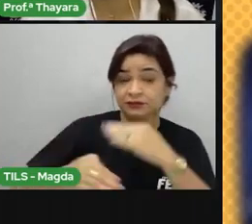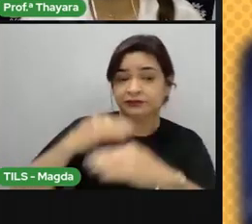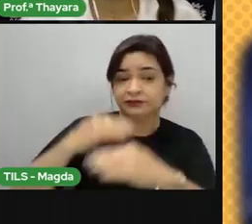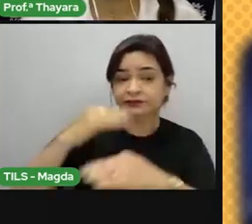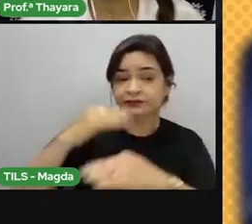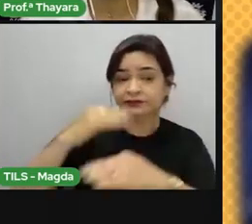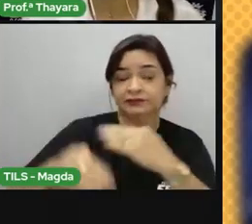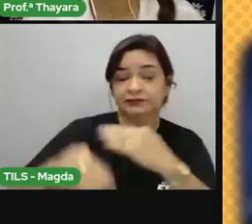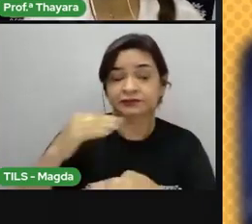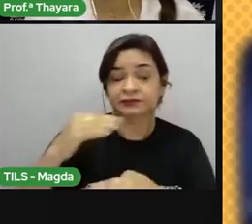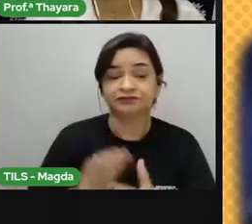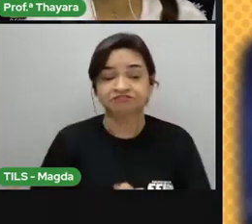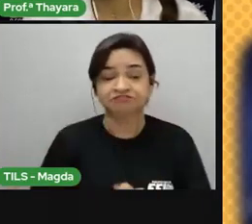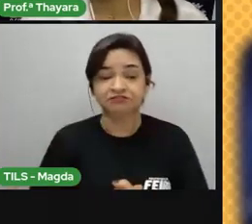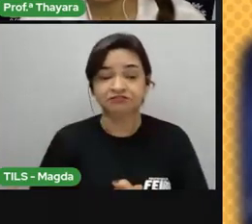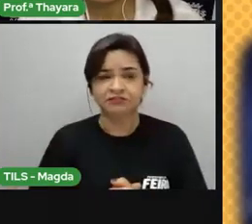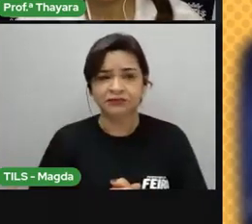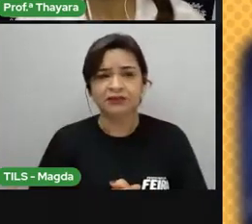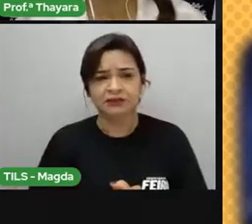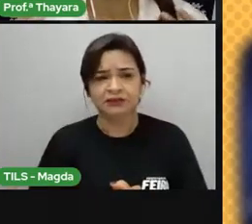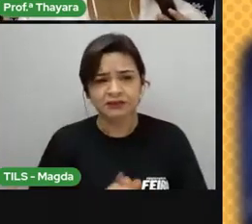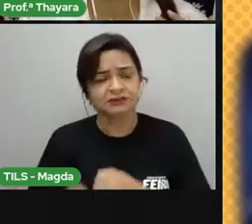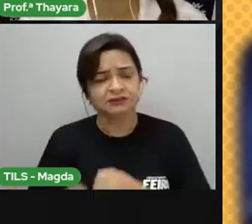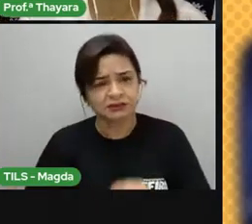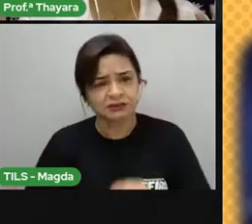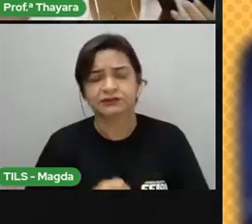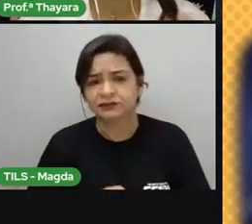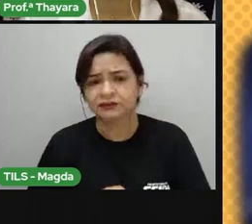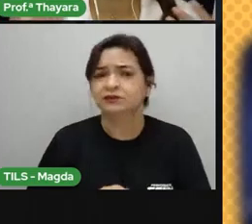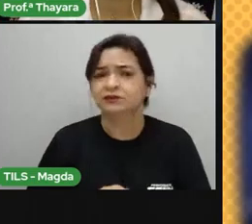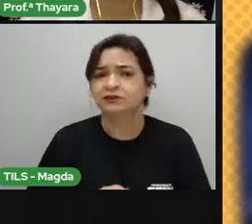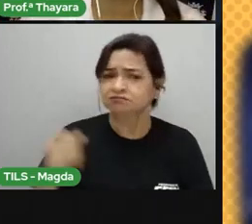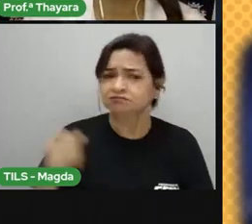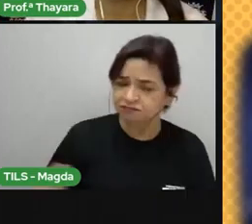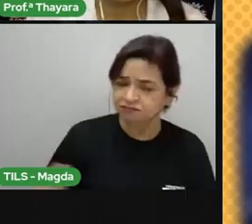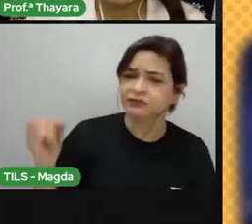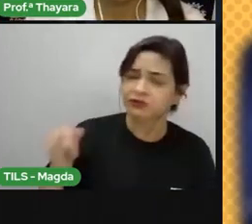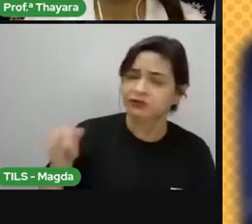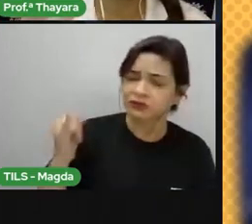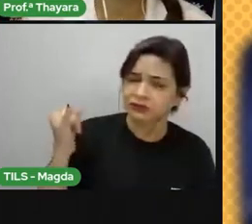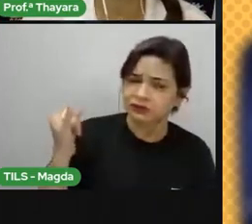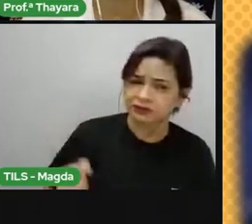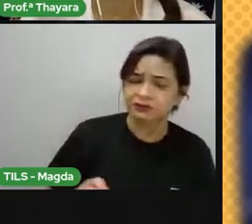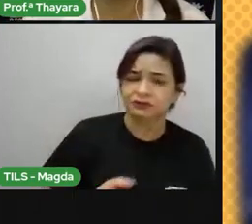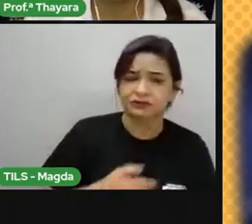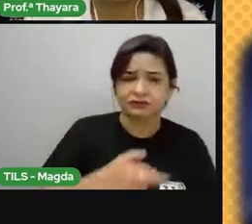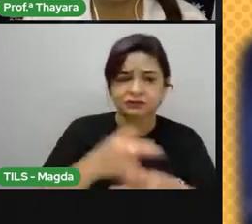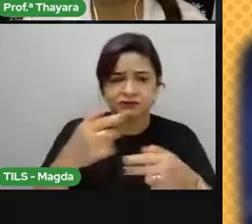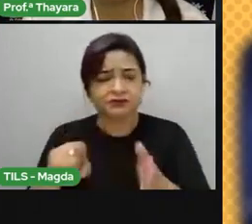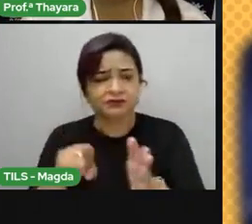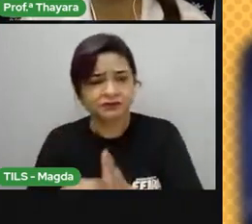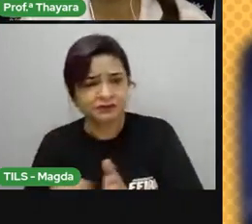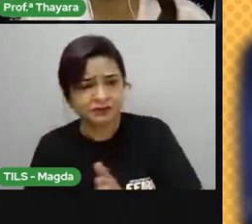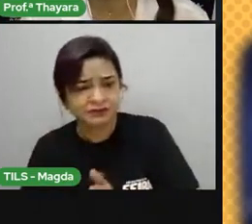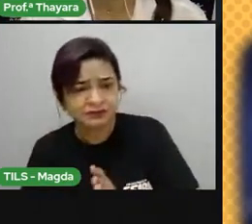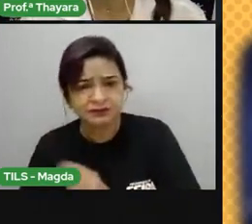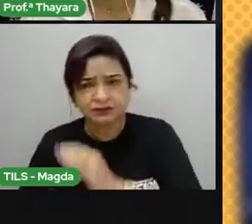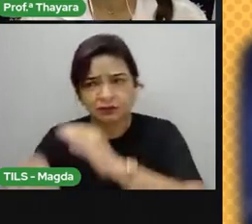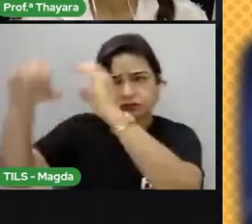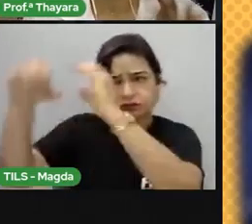nesse último ano, né, de 2020 para cá, a gente tem tido muitos estudos nessa área, só que ainda tem muita coisa que a gente